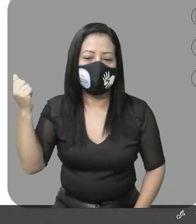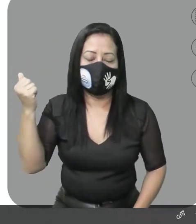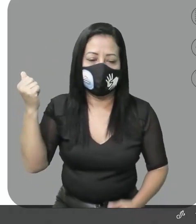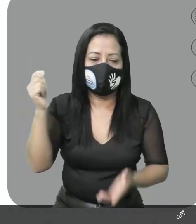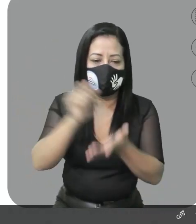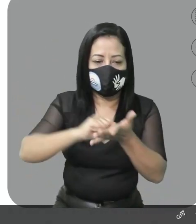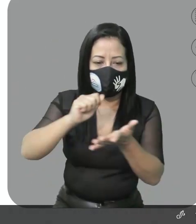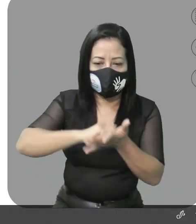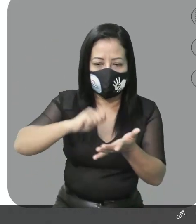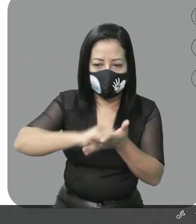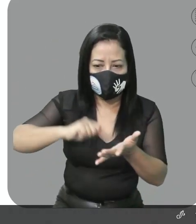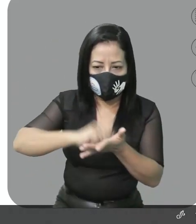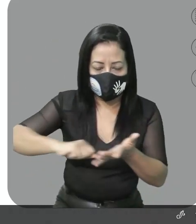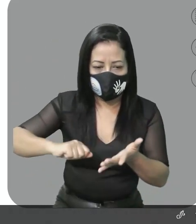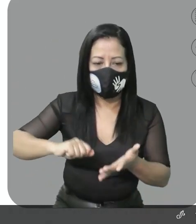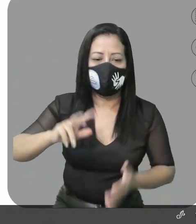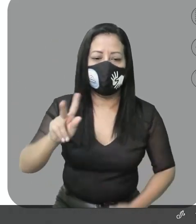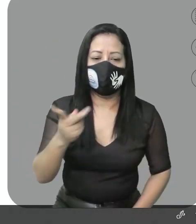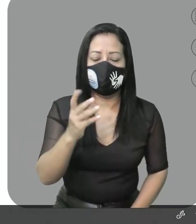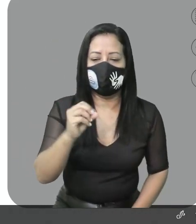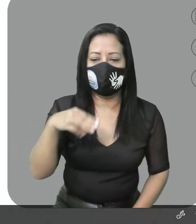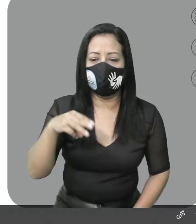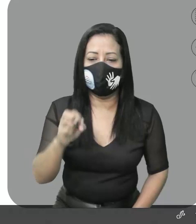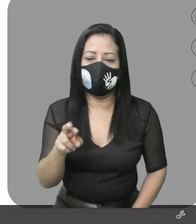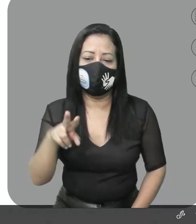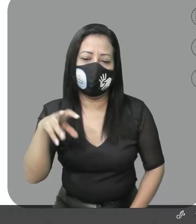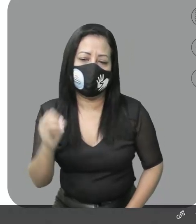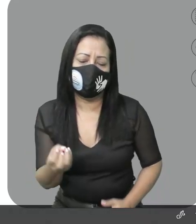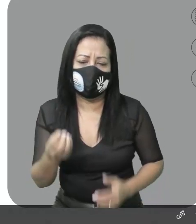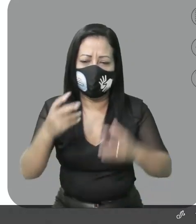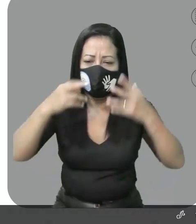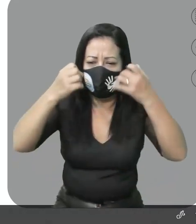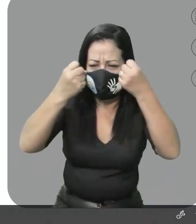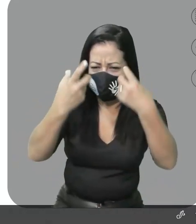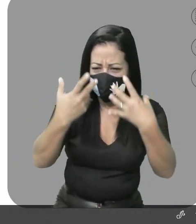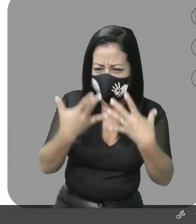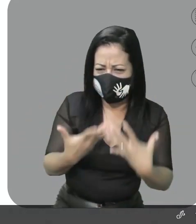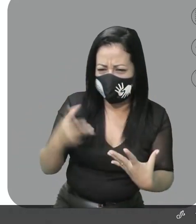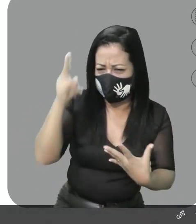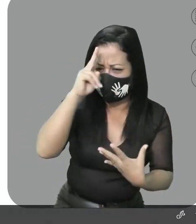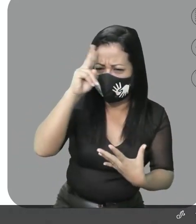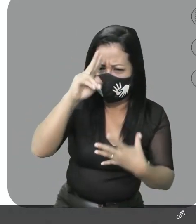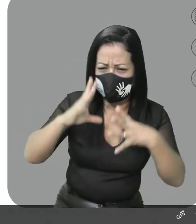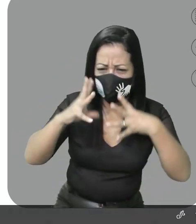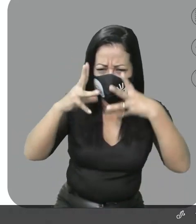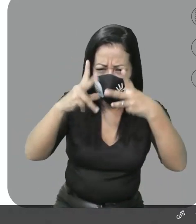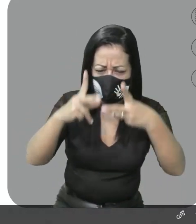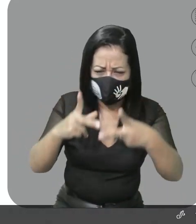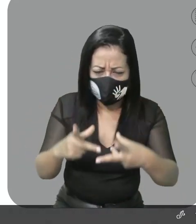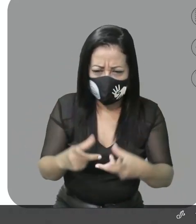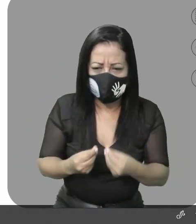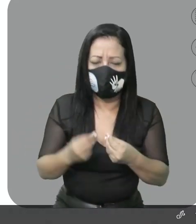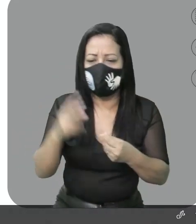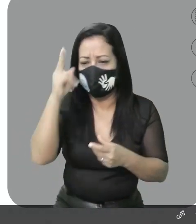as aventuras, as guerras, Troias e tudo espartano. Então, nós vamos ter essas aventuras sendo contadas